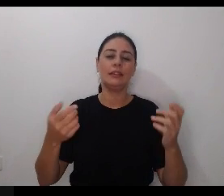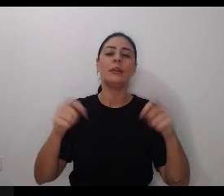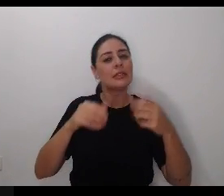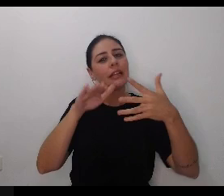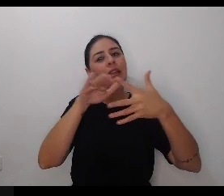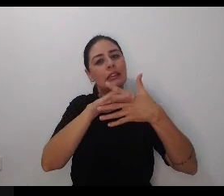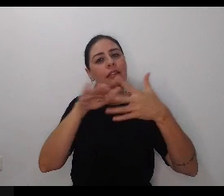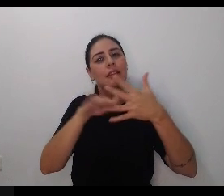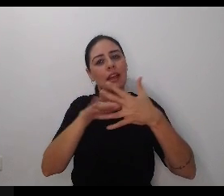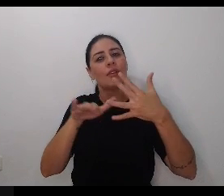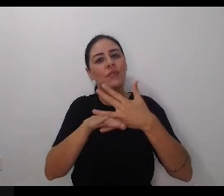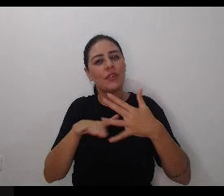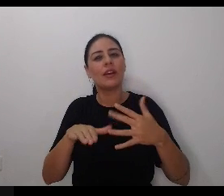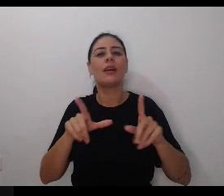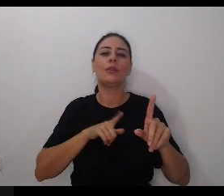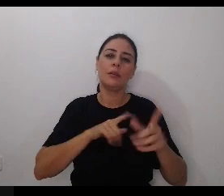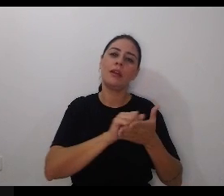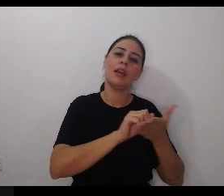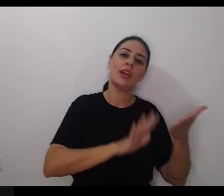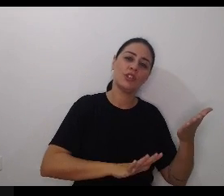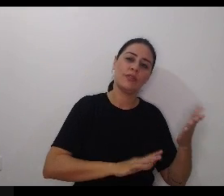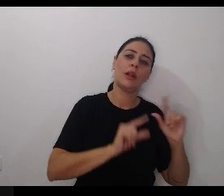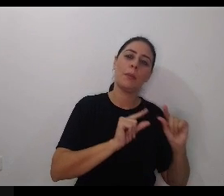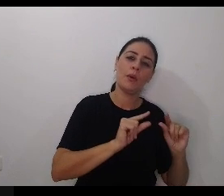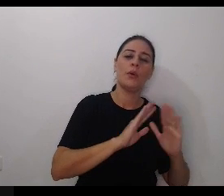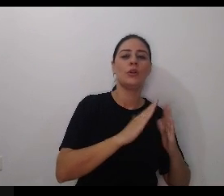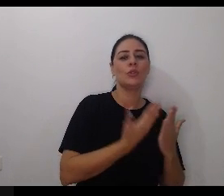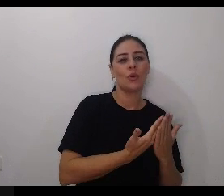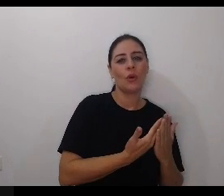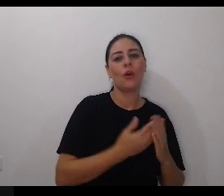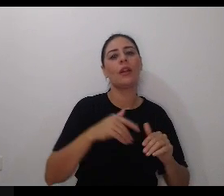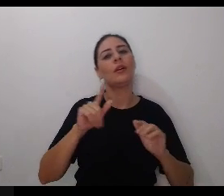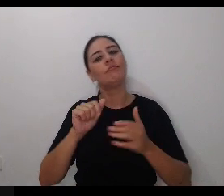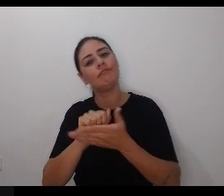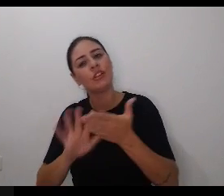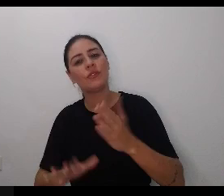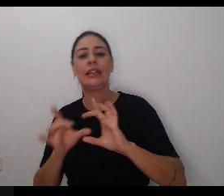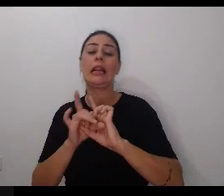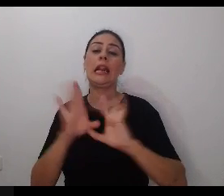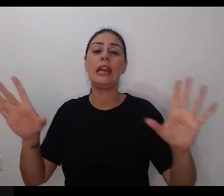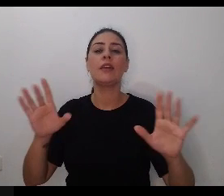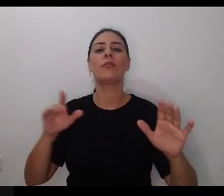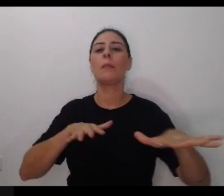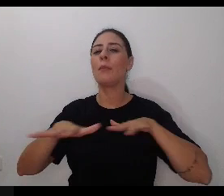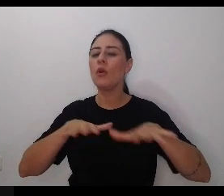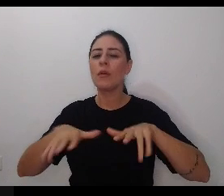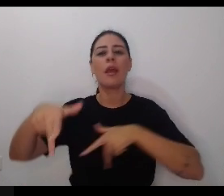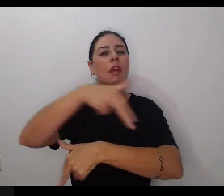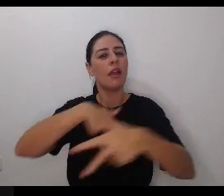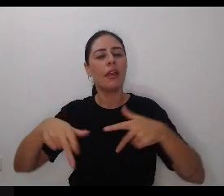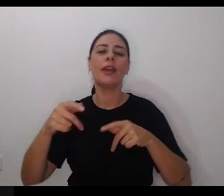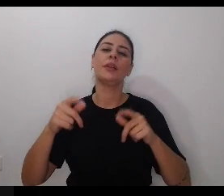A exposição à luz da tela. Então, pensar esses intervalos, alternar entre atividades de